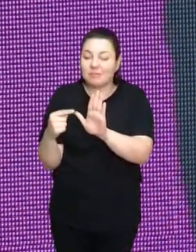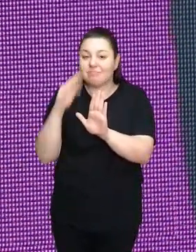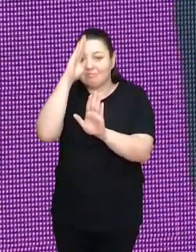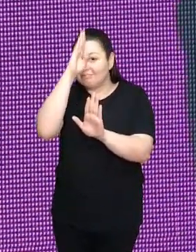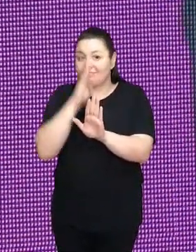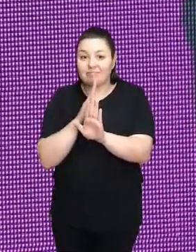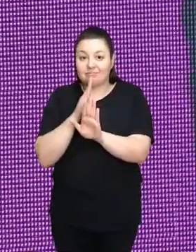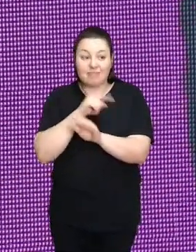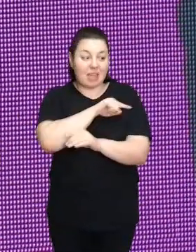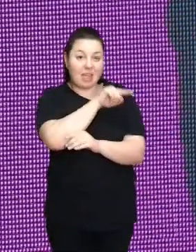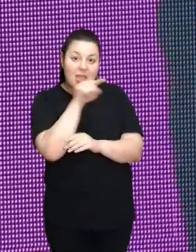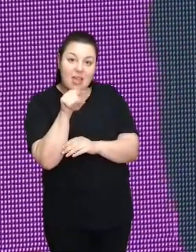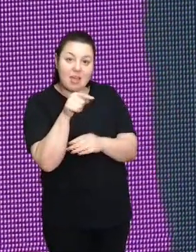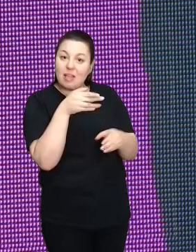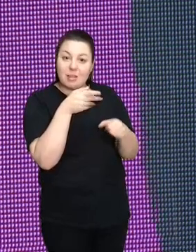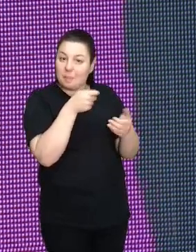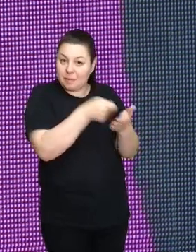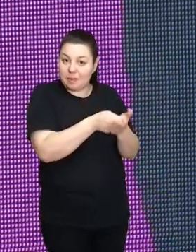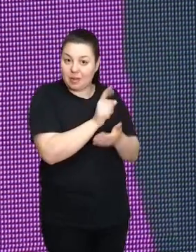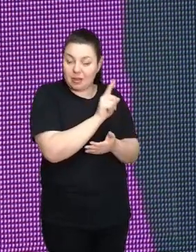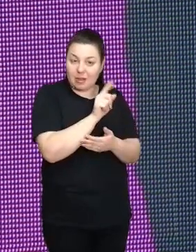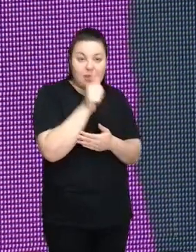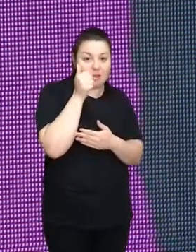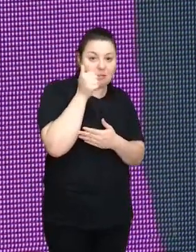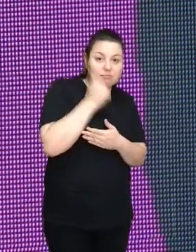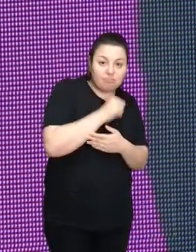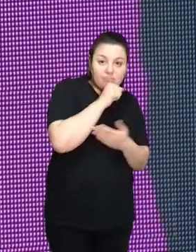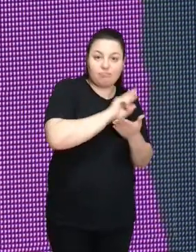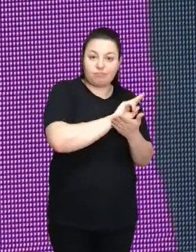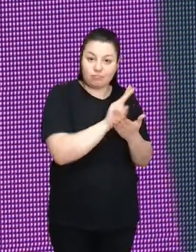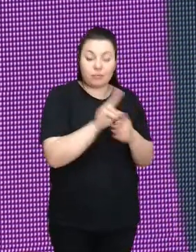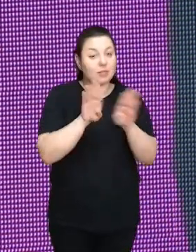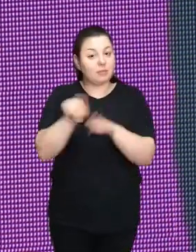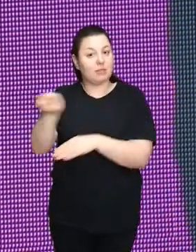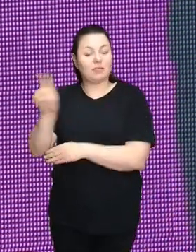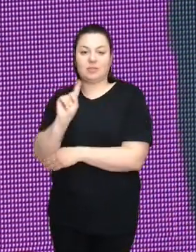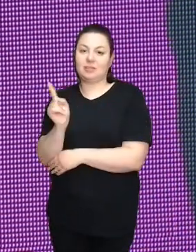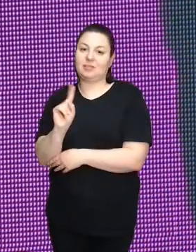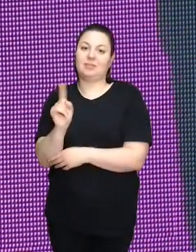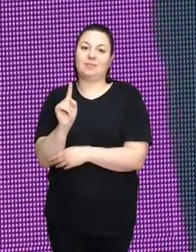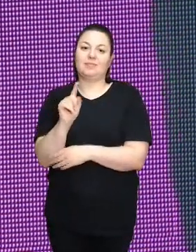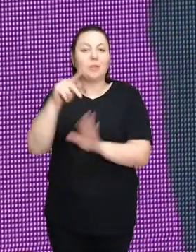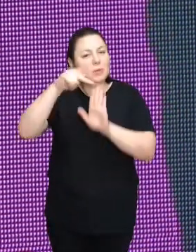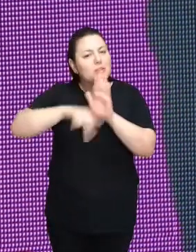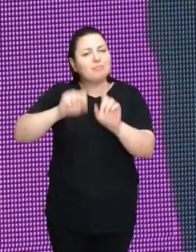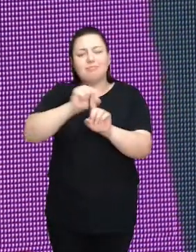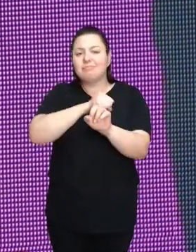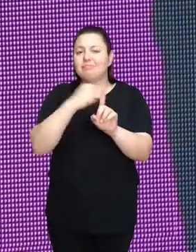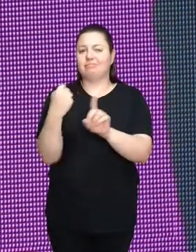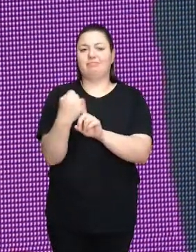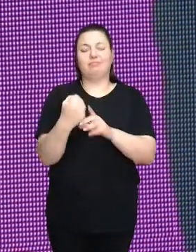vocês. Então isso é muito bacana, é muito rico, é um projeto social. Então hoje a gente não tem inscrições